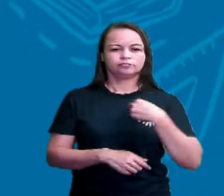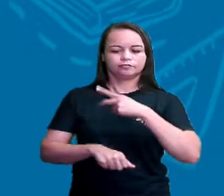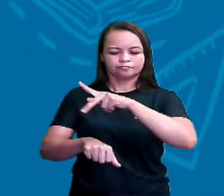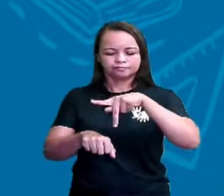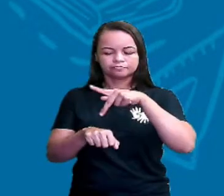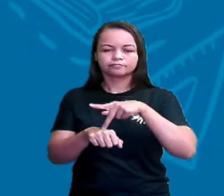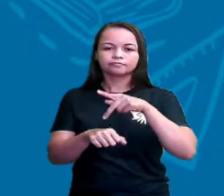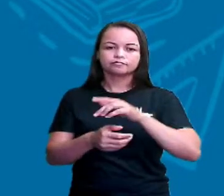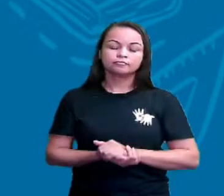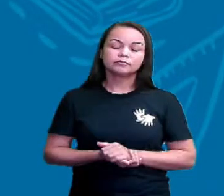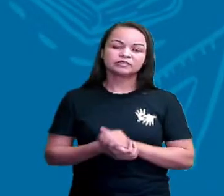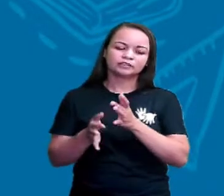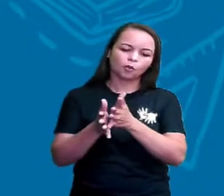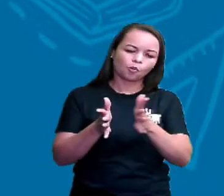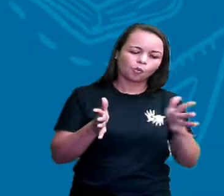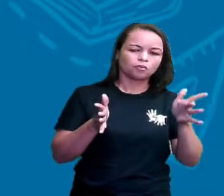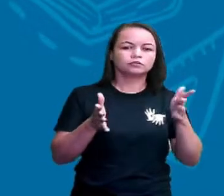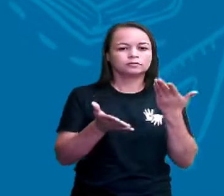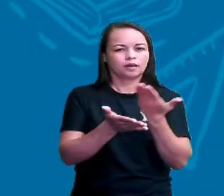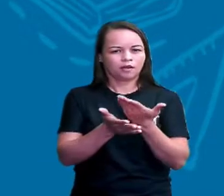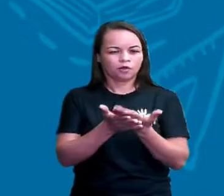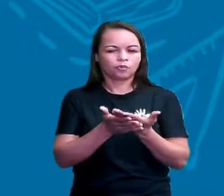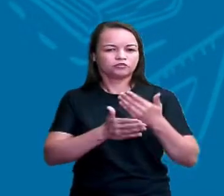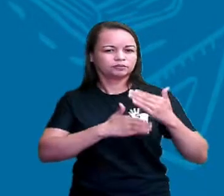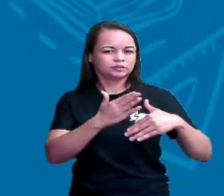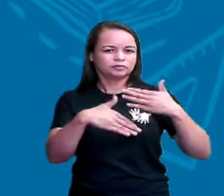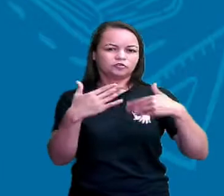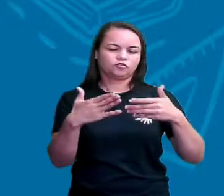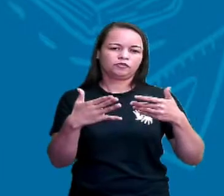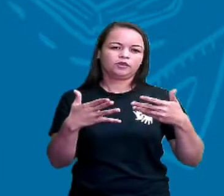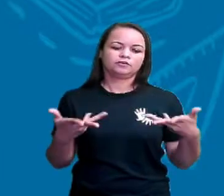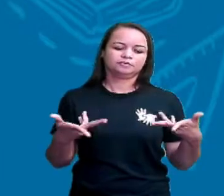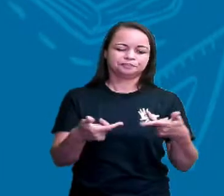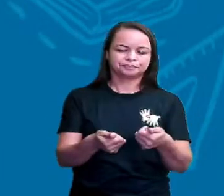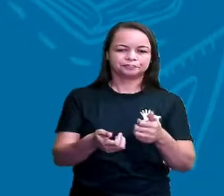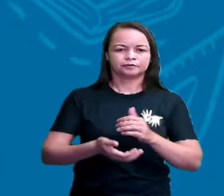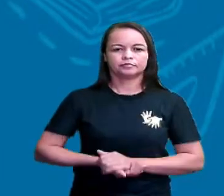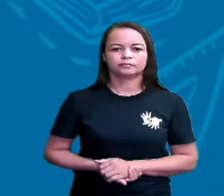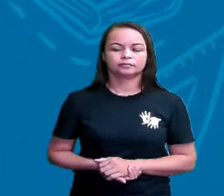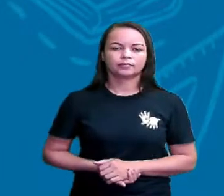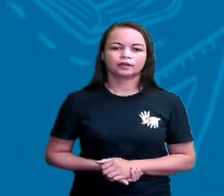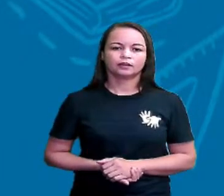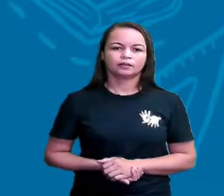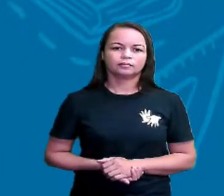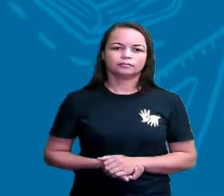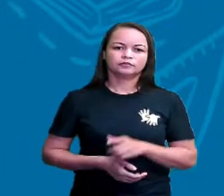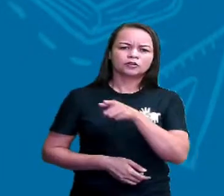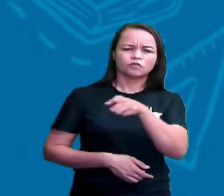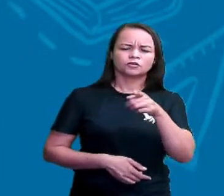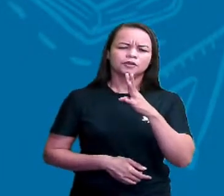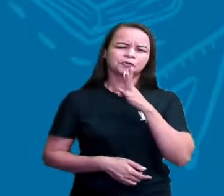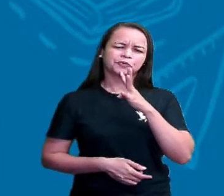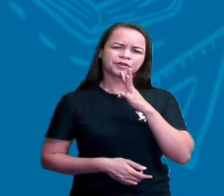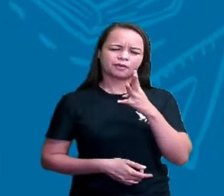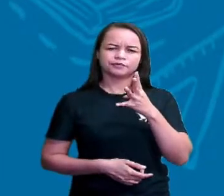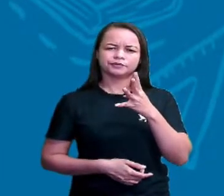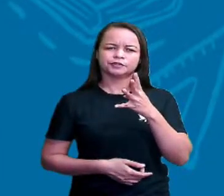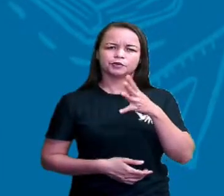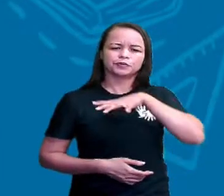nós iremos conseguir desenvolver essas habilidades. Vocês conhecem os animais que aparecem na